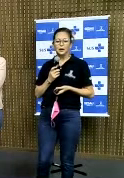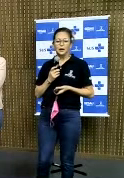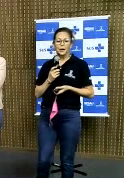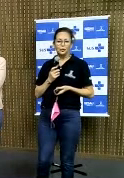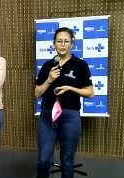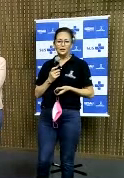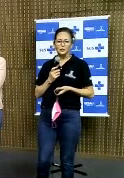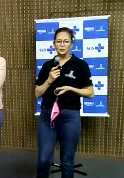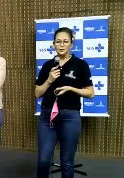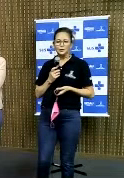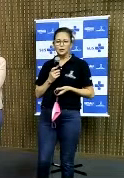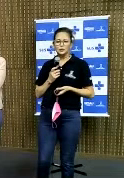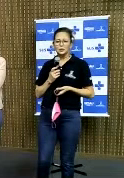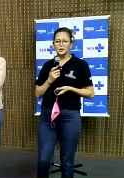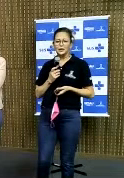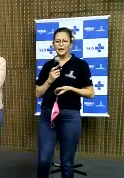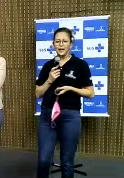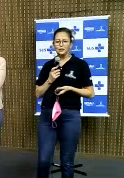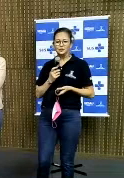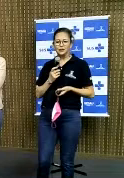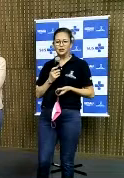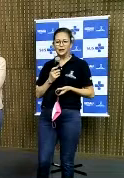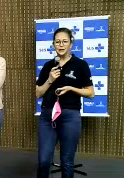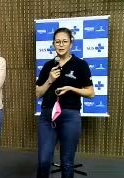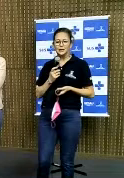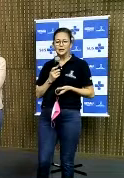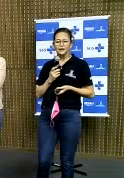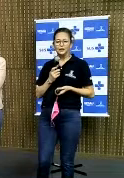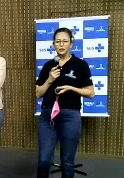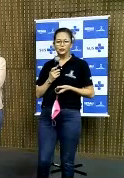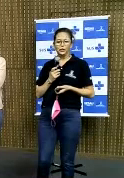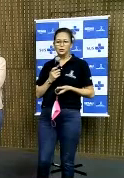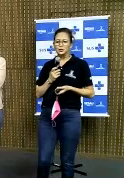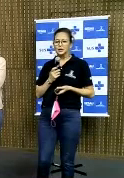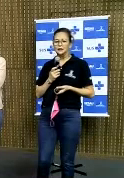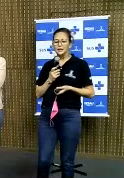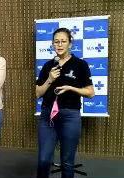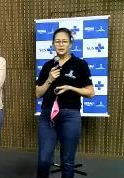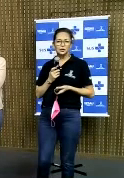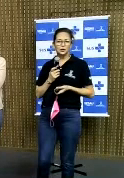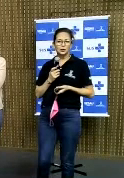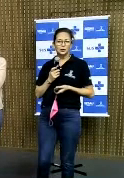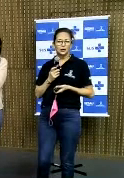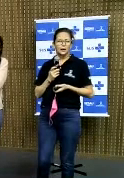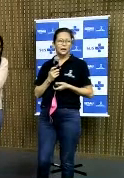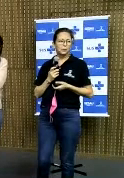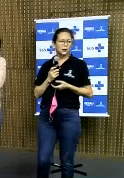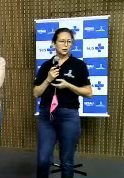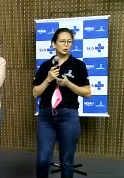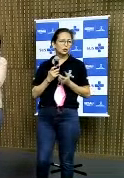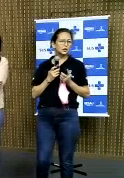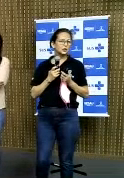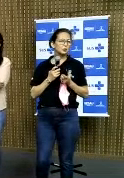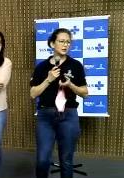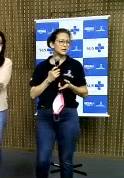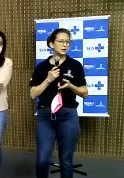944, aprovados 400, negados 23, devolvidos 308.